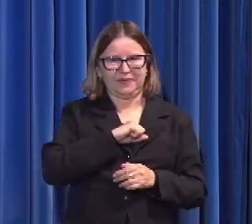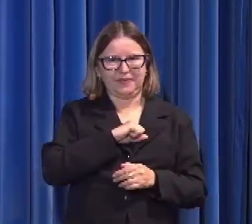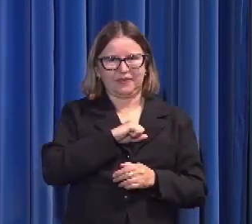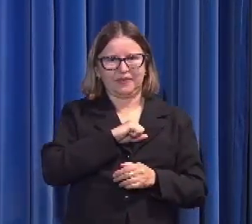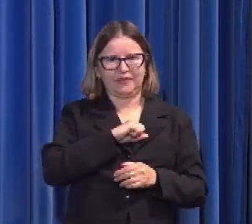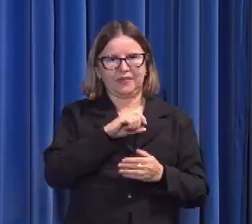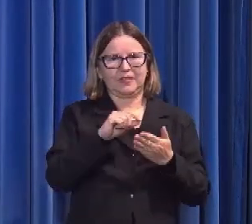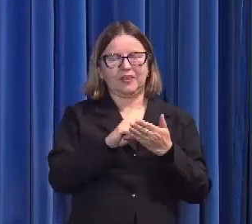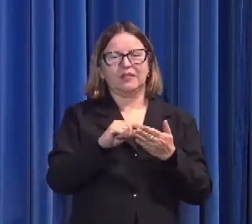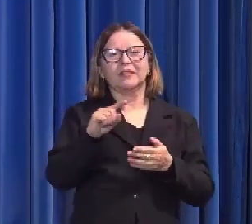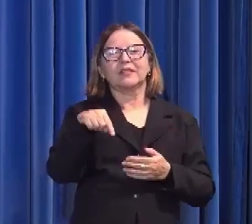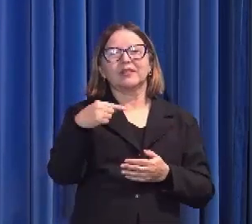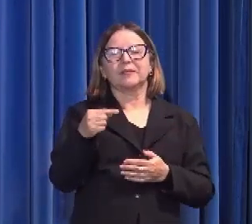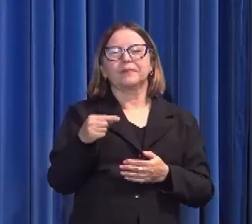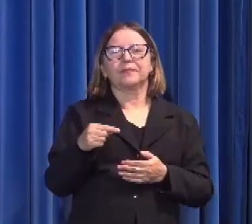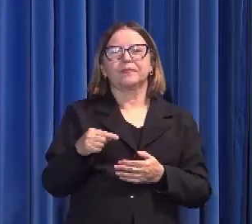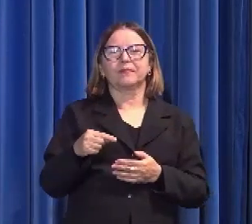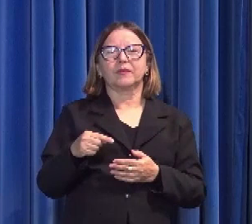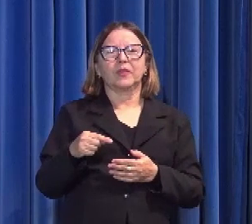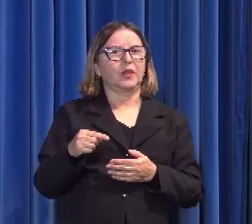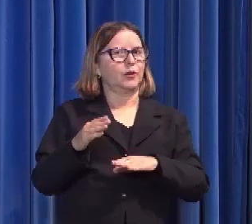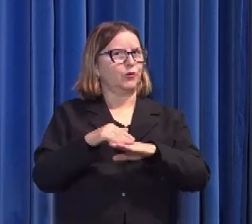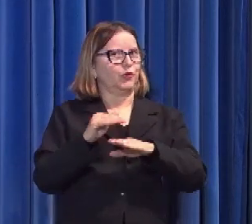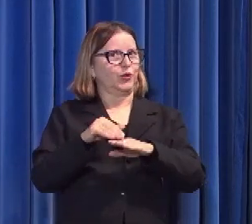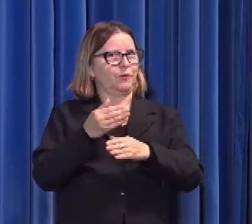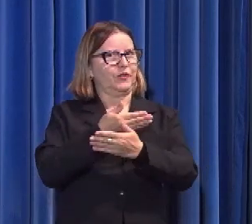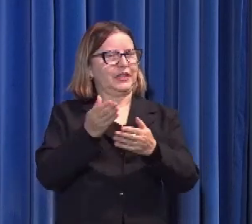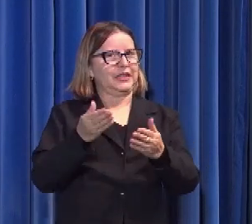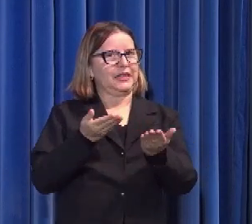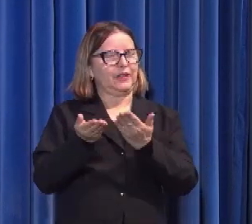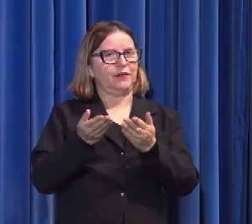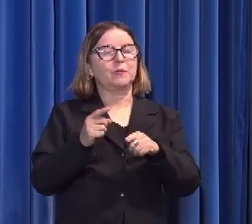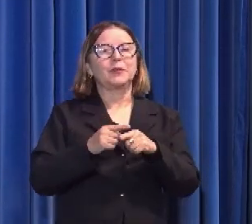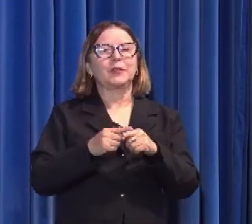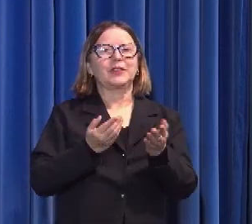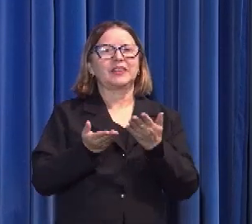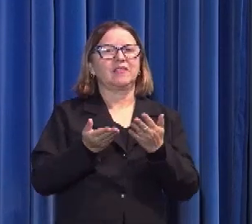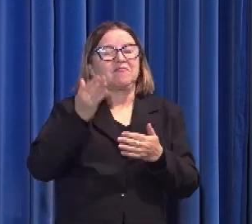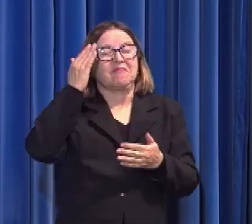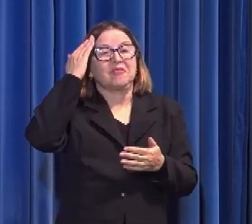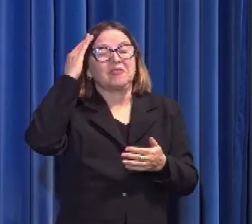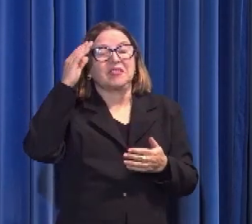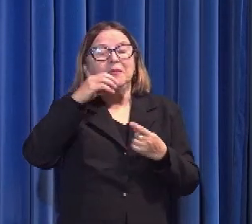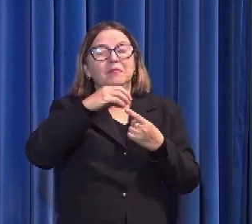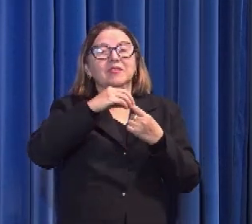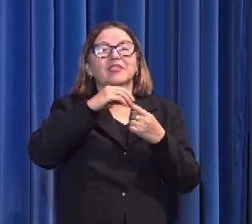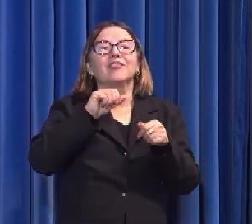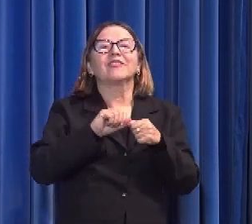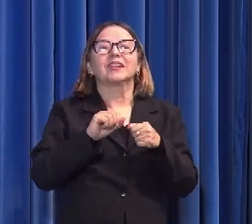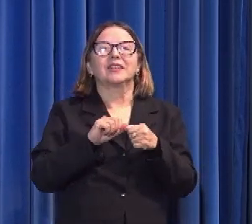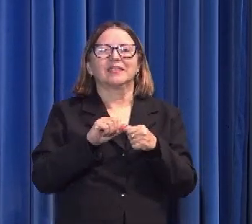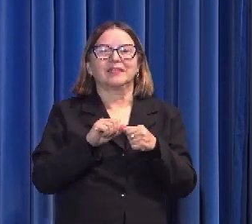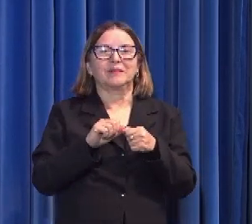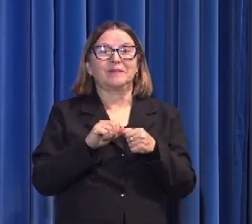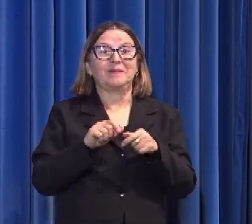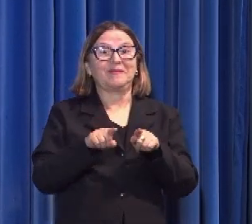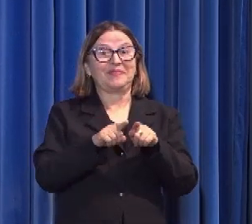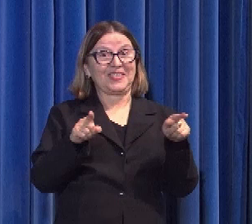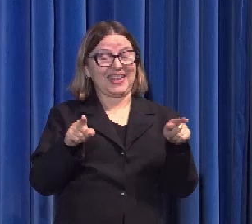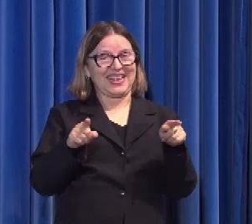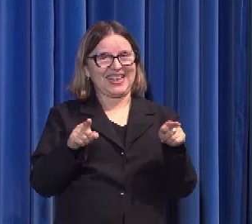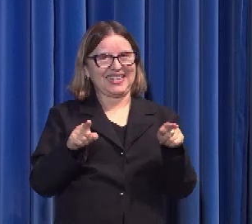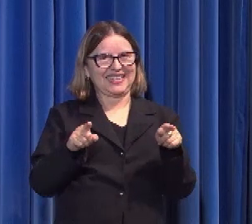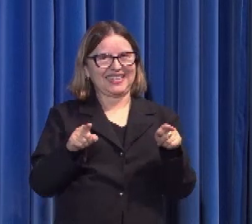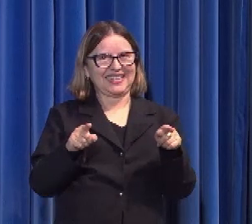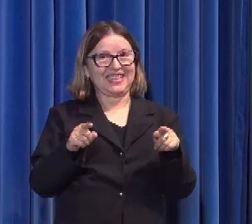o versículo seguinte já não vos chamo servos porque o servo não sabe o que faz o seu senhor mas tenho-vos